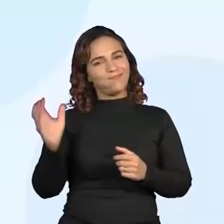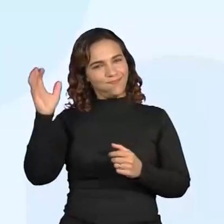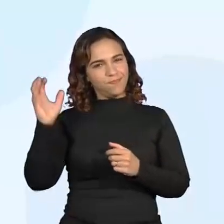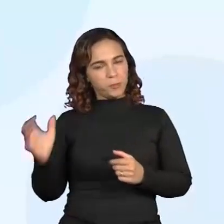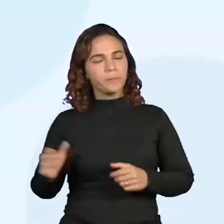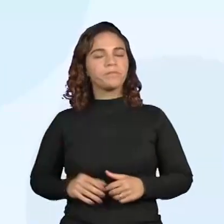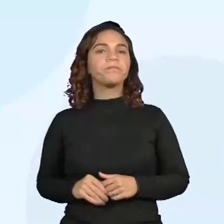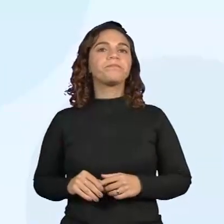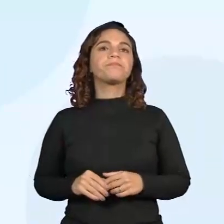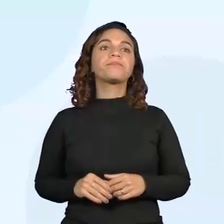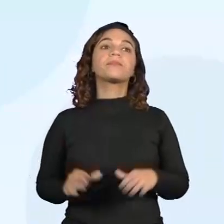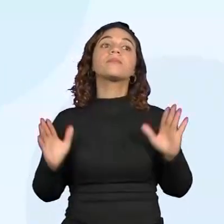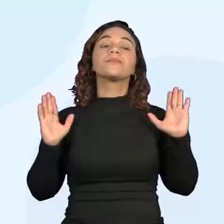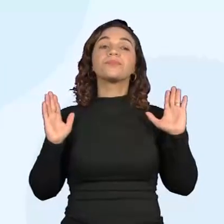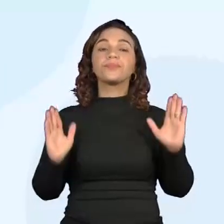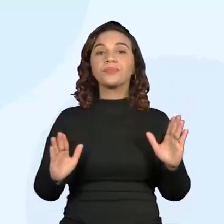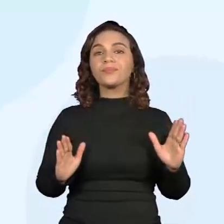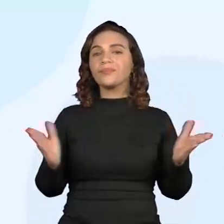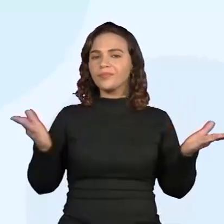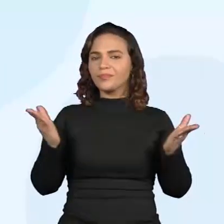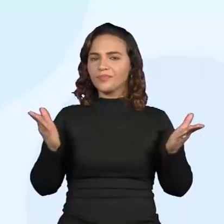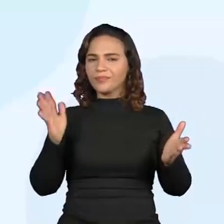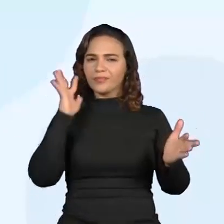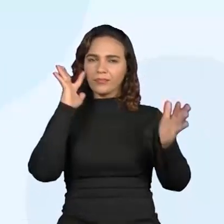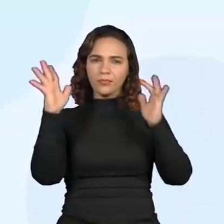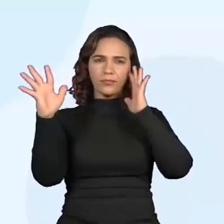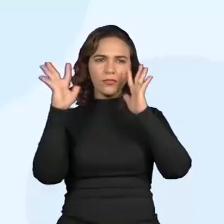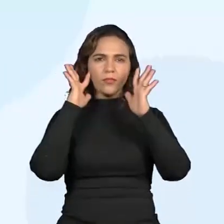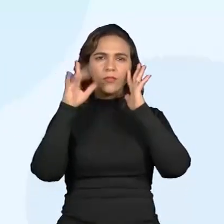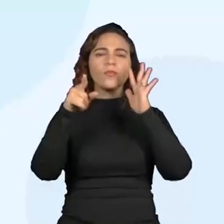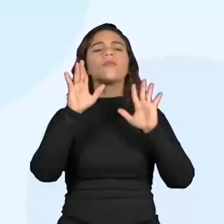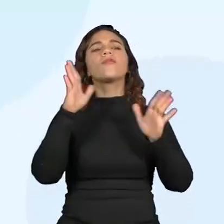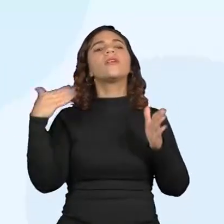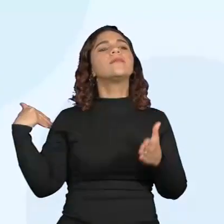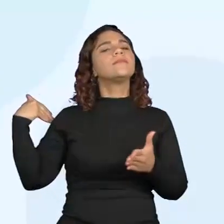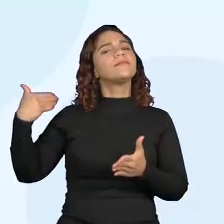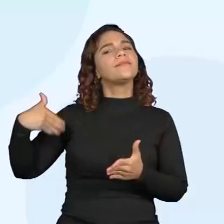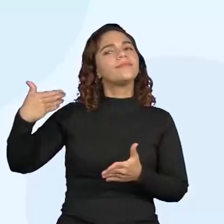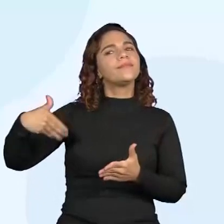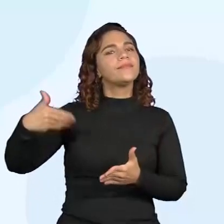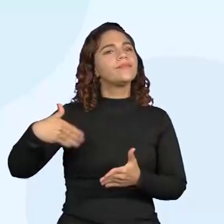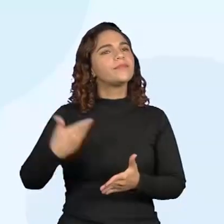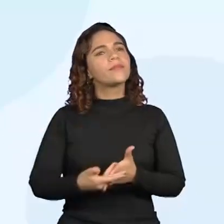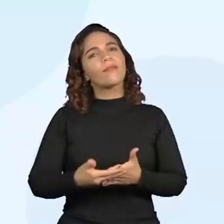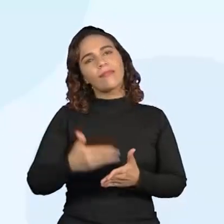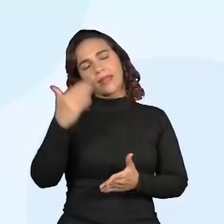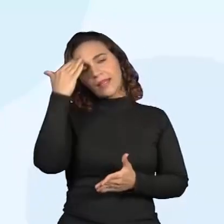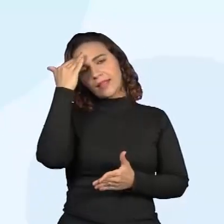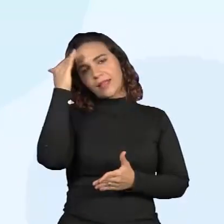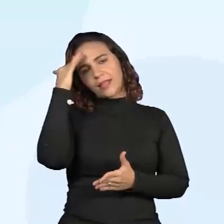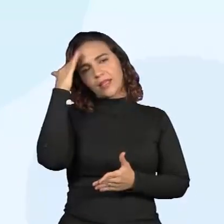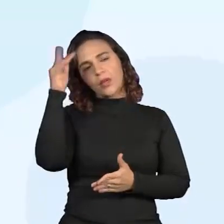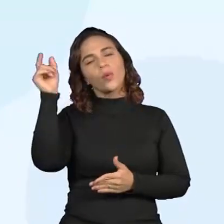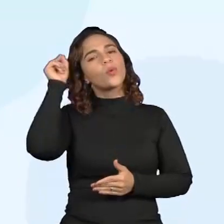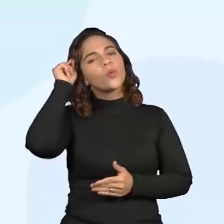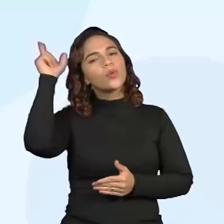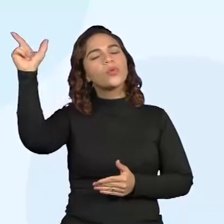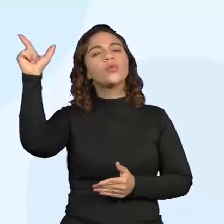é a seguinte: o que você entendeu até aqui sobre o nascimento da cultura